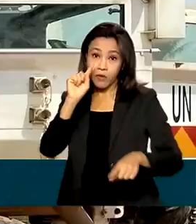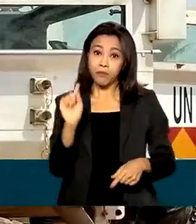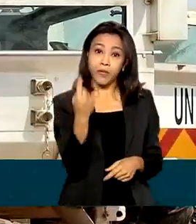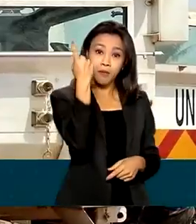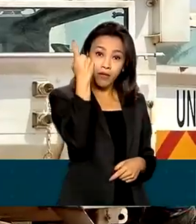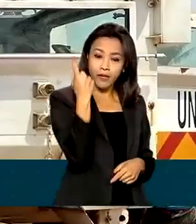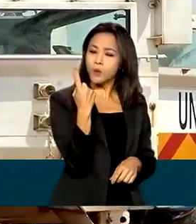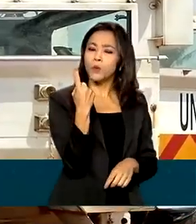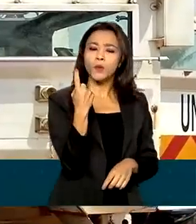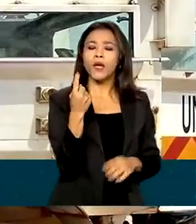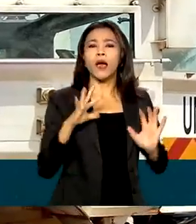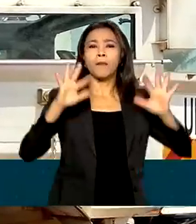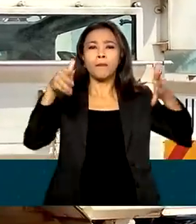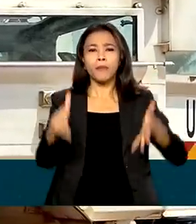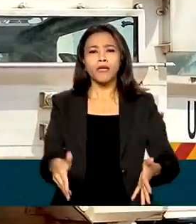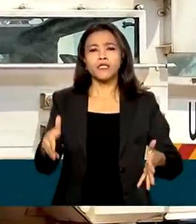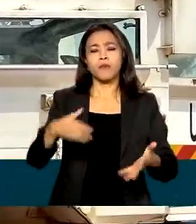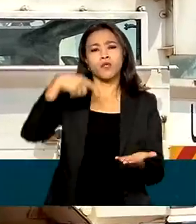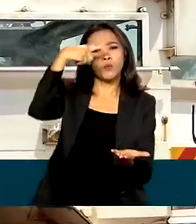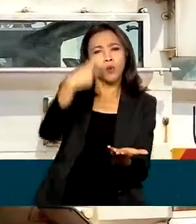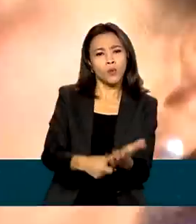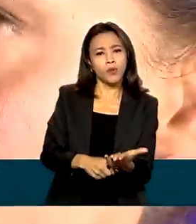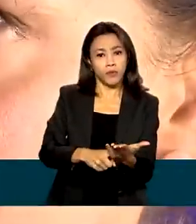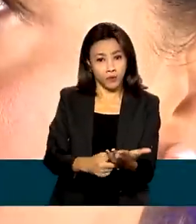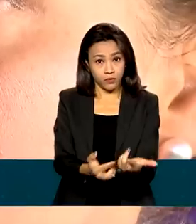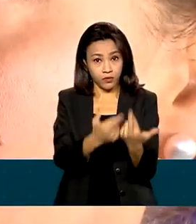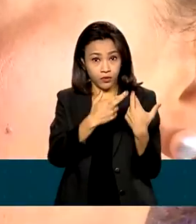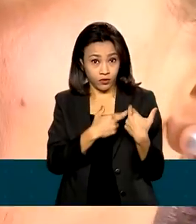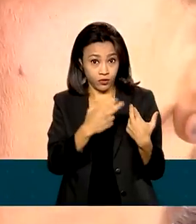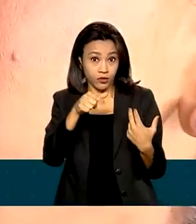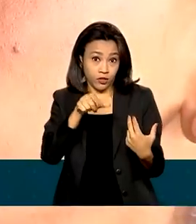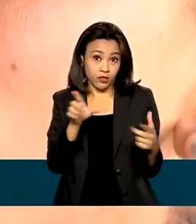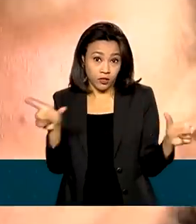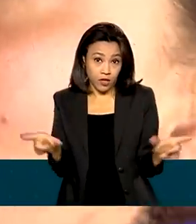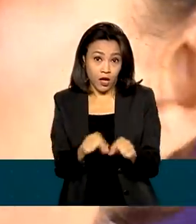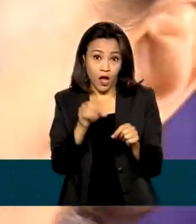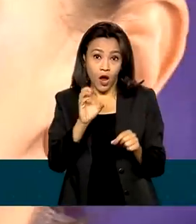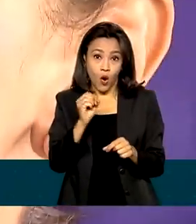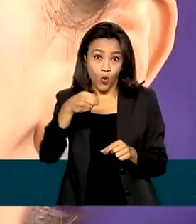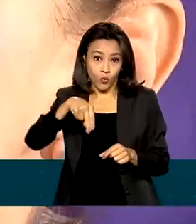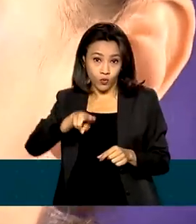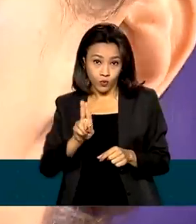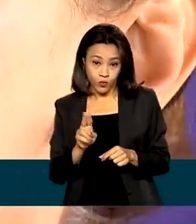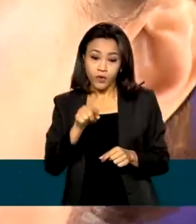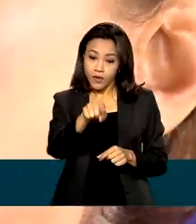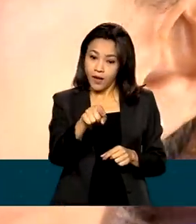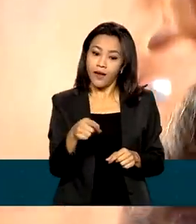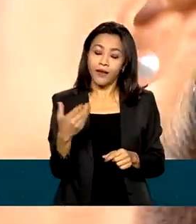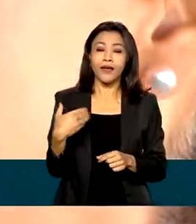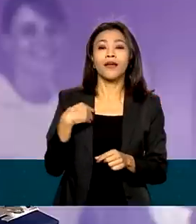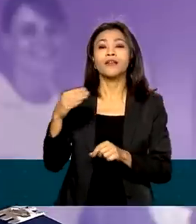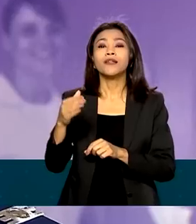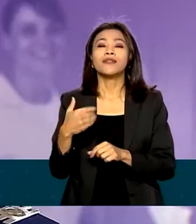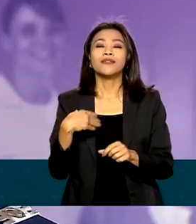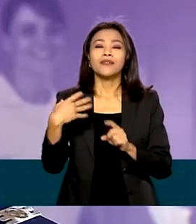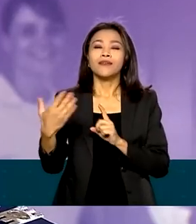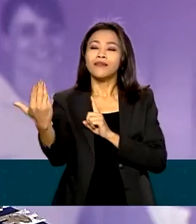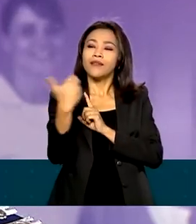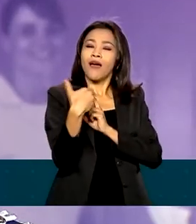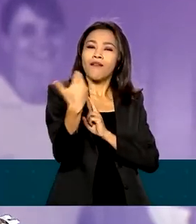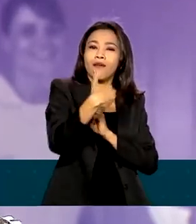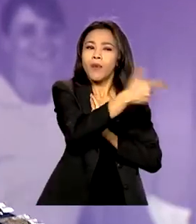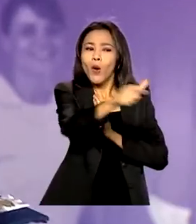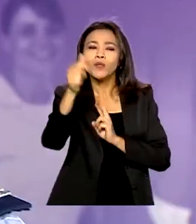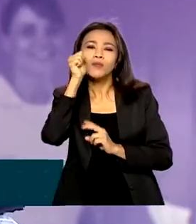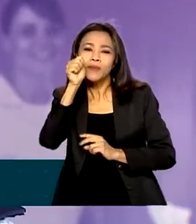a participar de uma missão de paz na ONU. Ela quer inspirar outras mulheres com o seu trabalho. Isso é o que